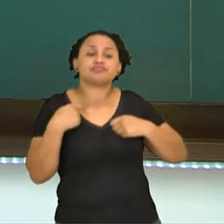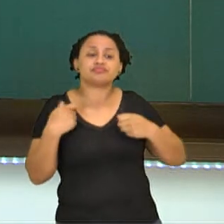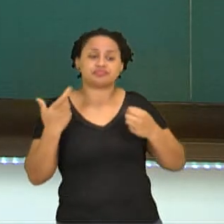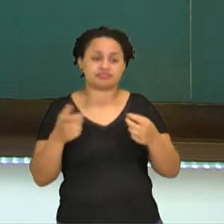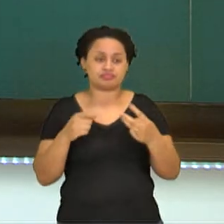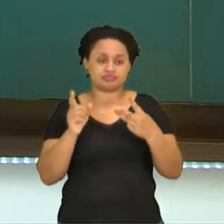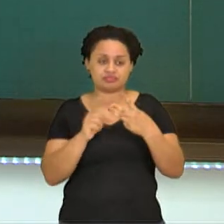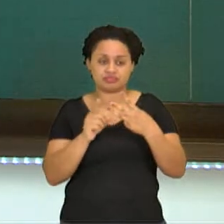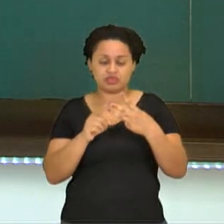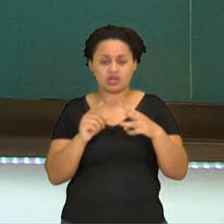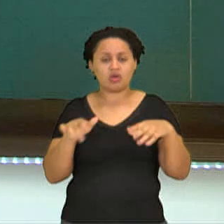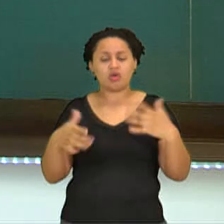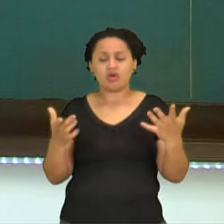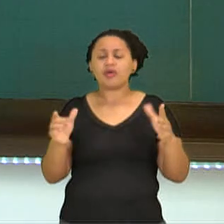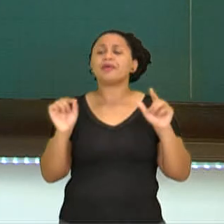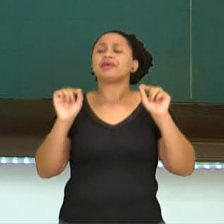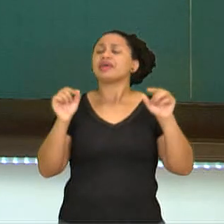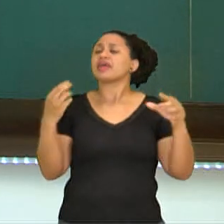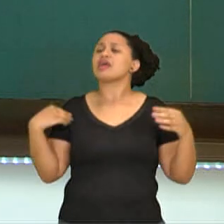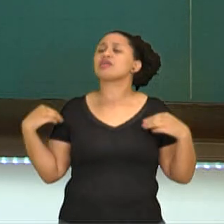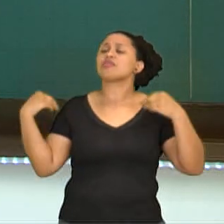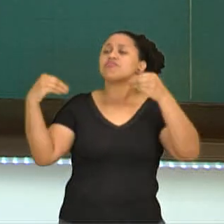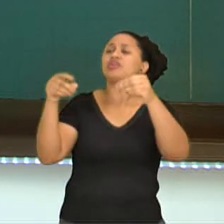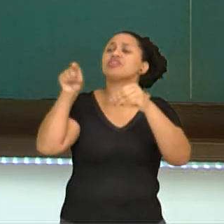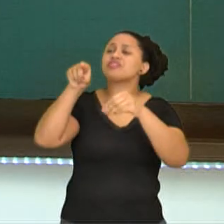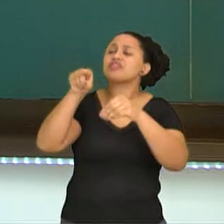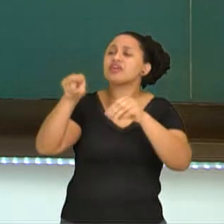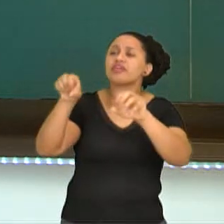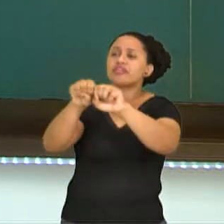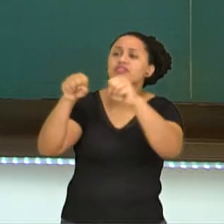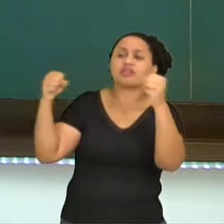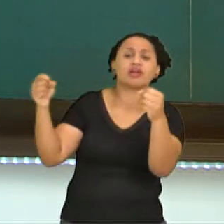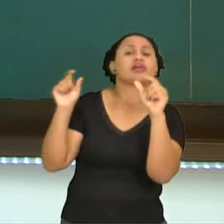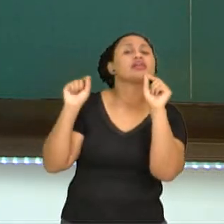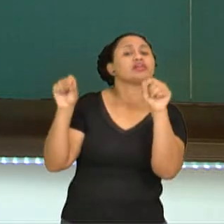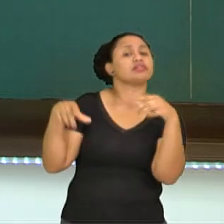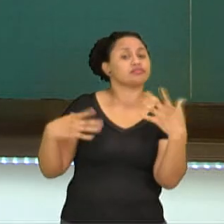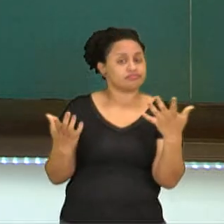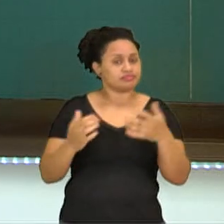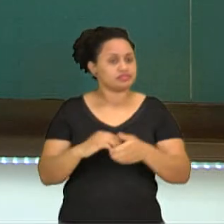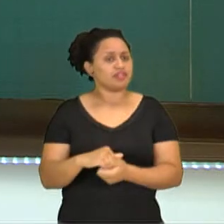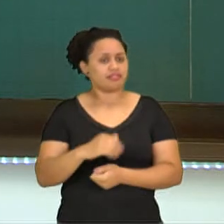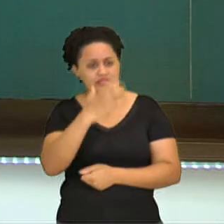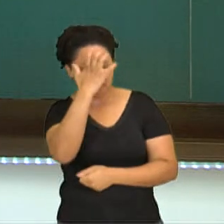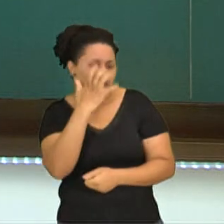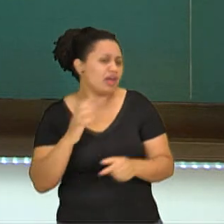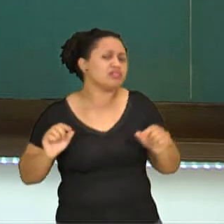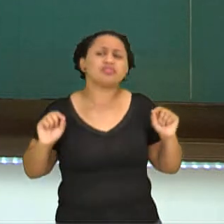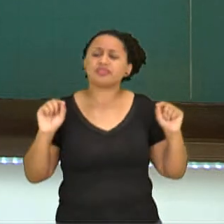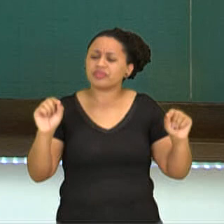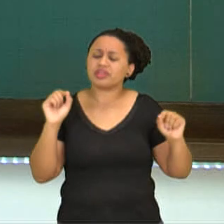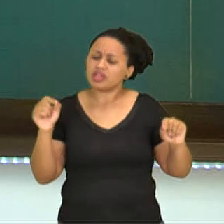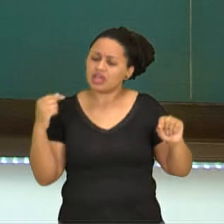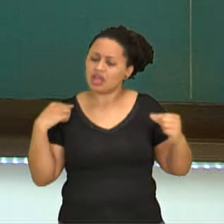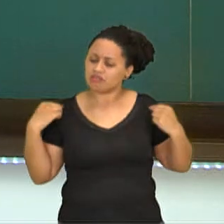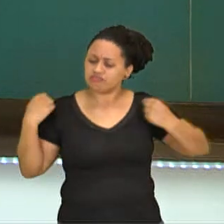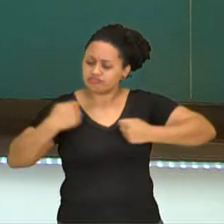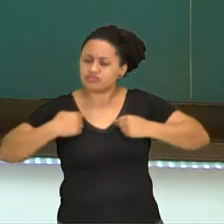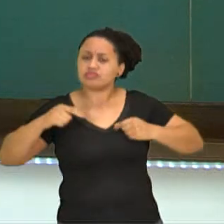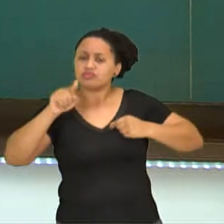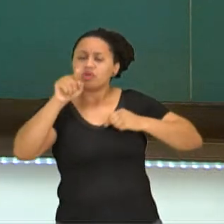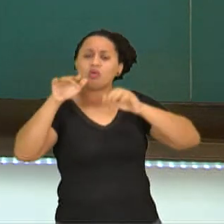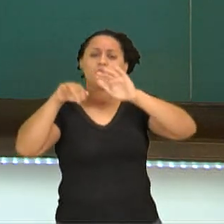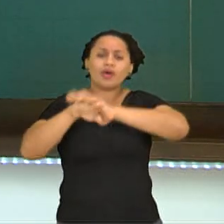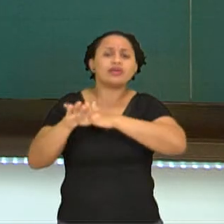stupid closet? Quem que colocou dentro do guarda-roupa? Então ele está bravo, ele quer saber quem é que colocou a jaqueta dele dentro